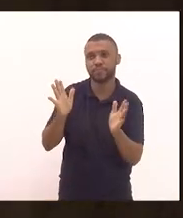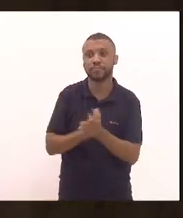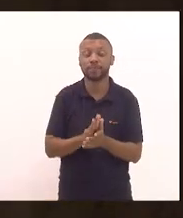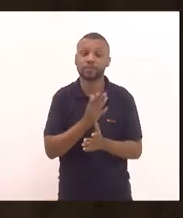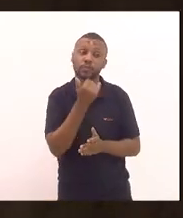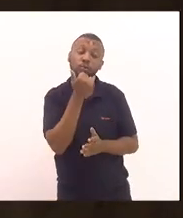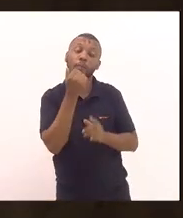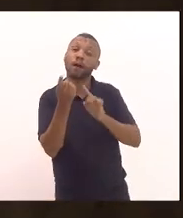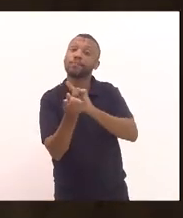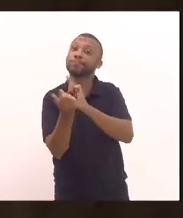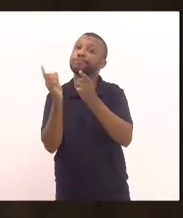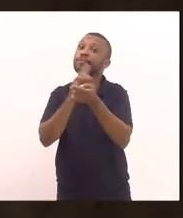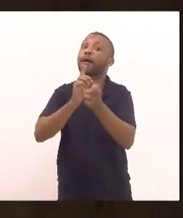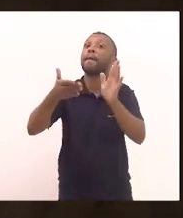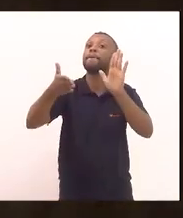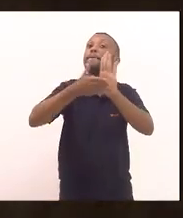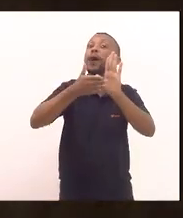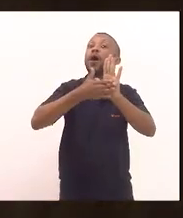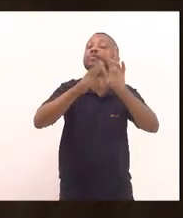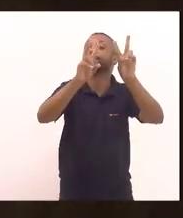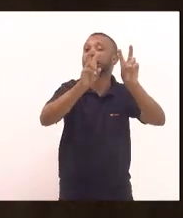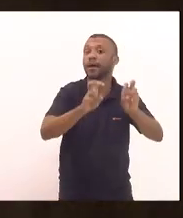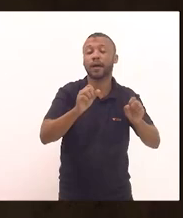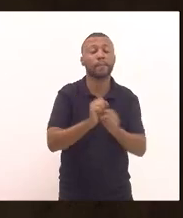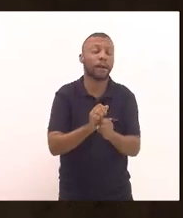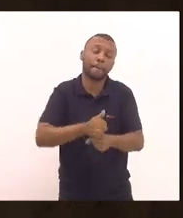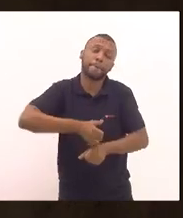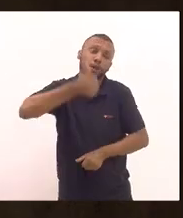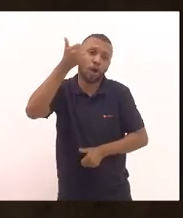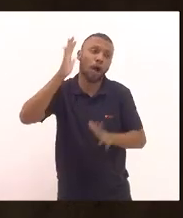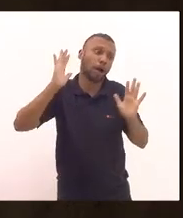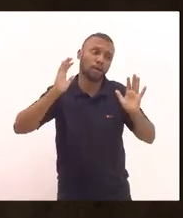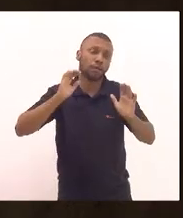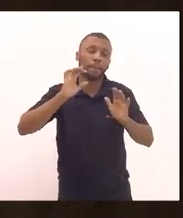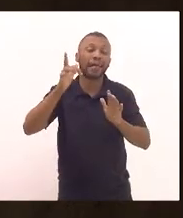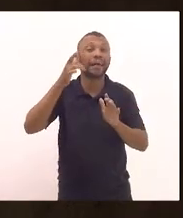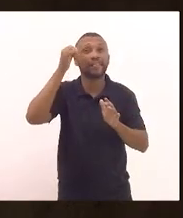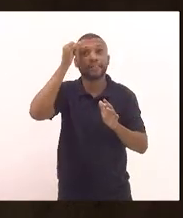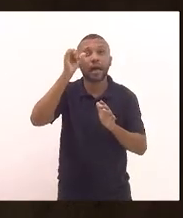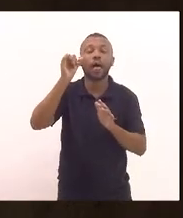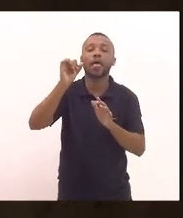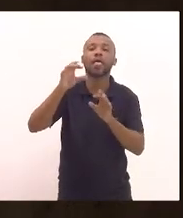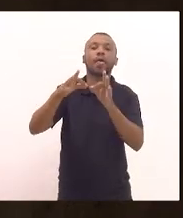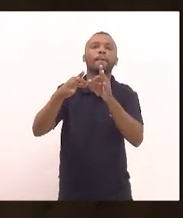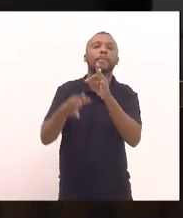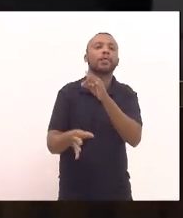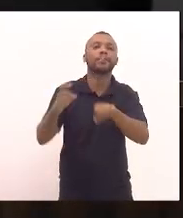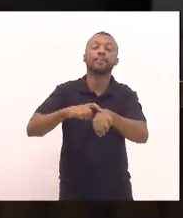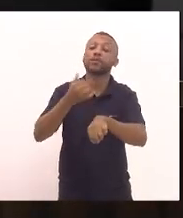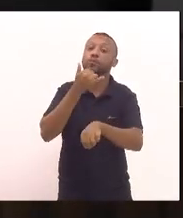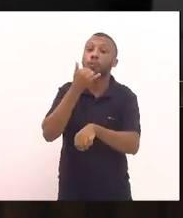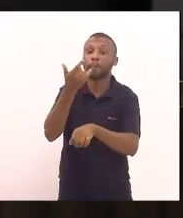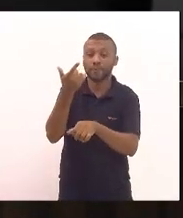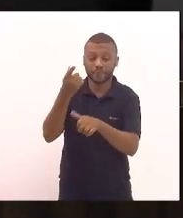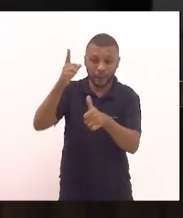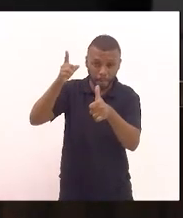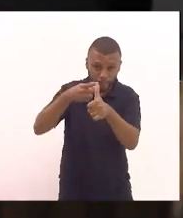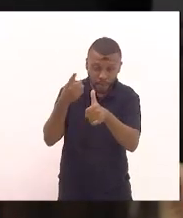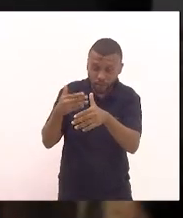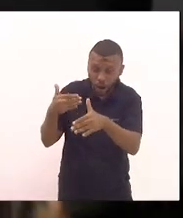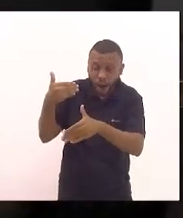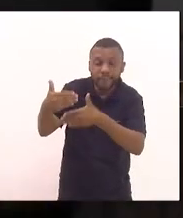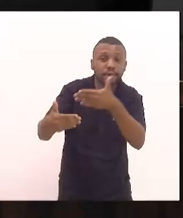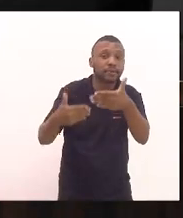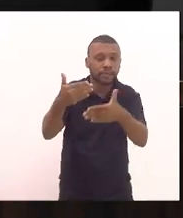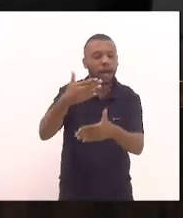uma inversão de pauta. Inverte a pauta, senhor presidente, para não tirar... Eu vou avançar na primeira e... Não.